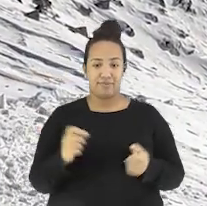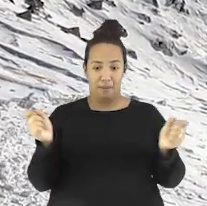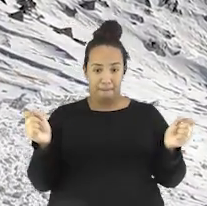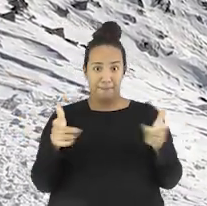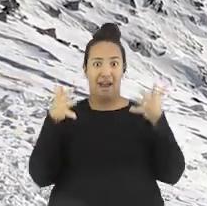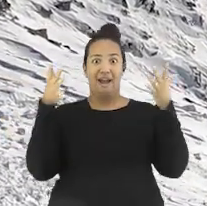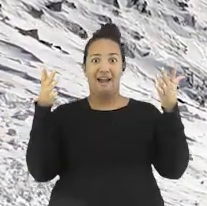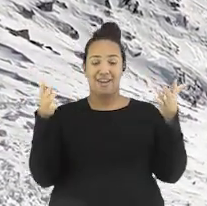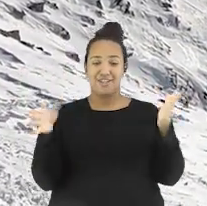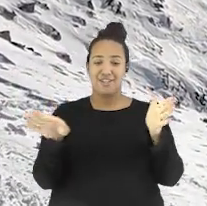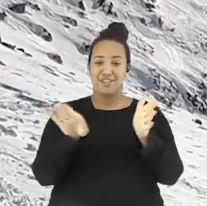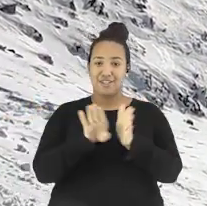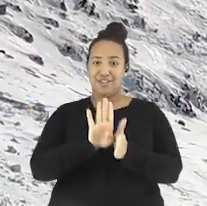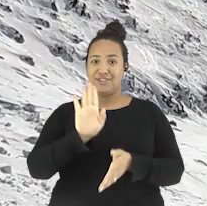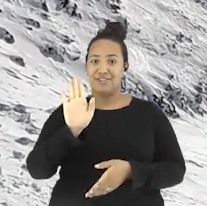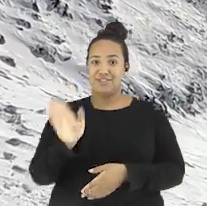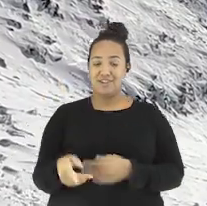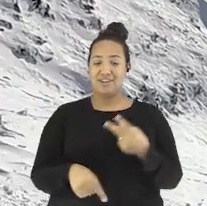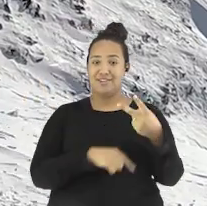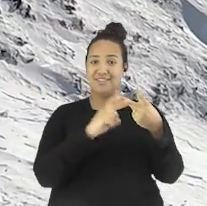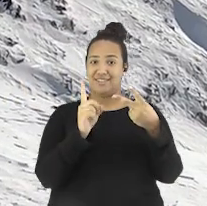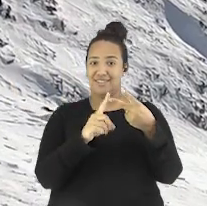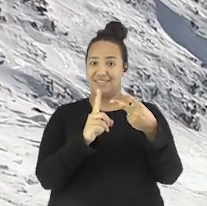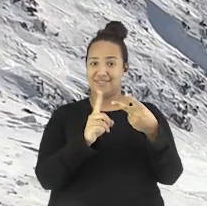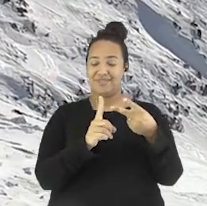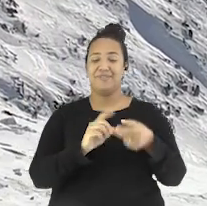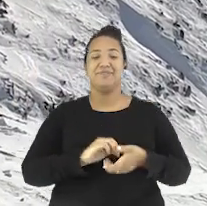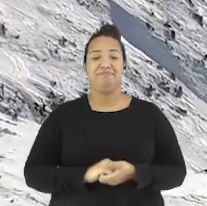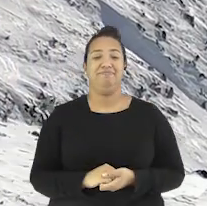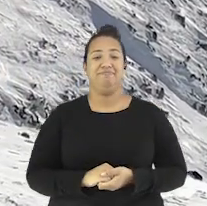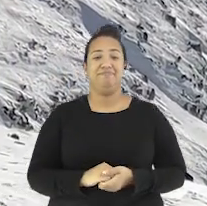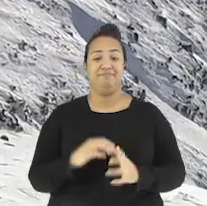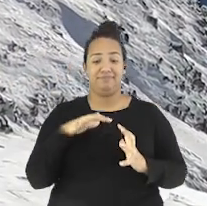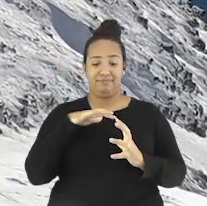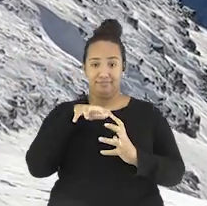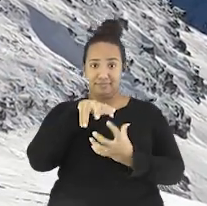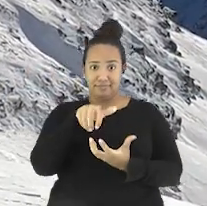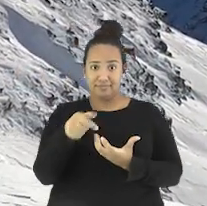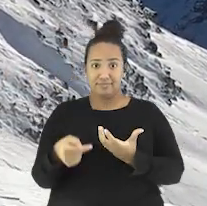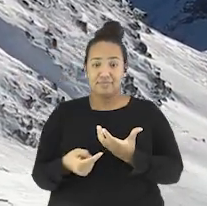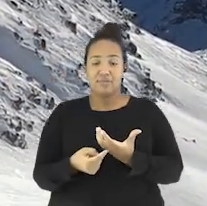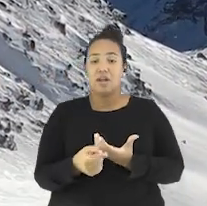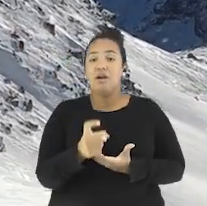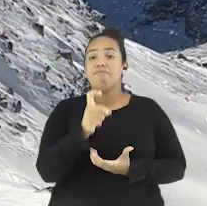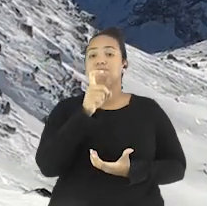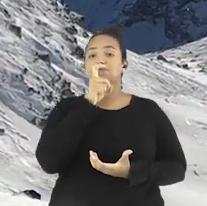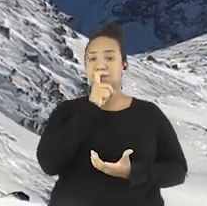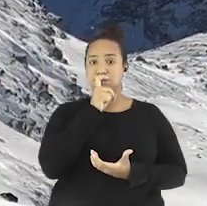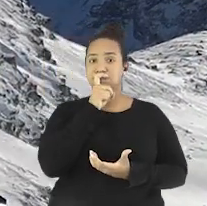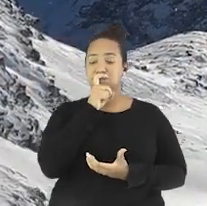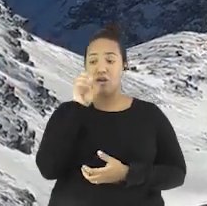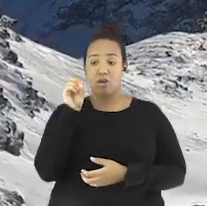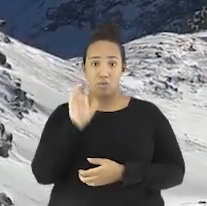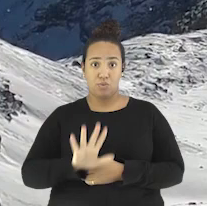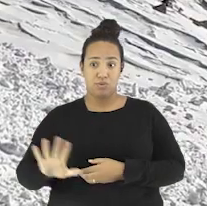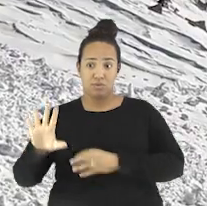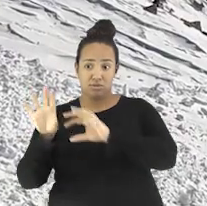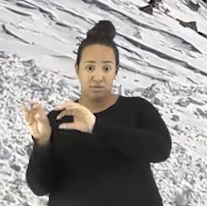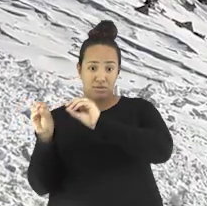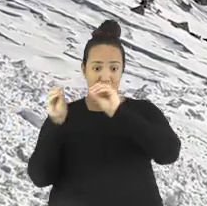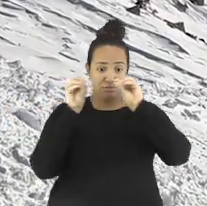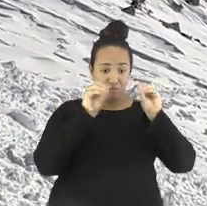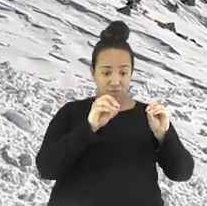mágica, já chegamos no nosso segundo destino, a Antártica. Saímos da Oceania e atravessamos os mares gelados para chegar até